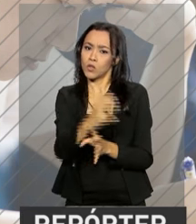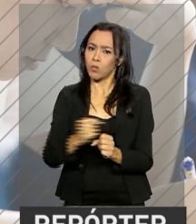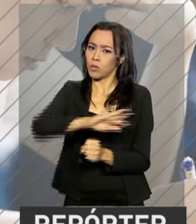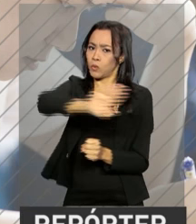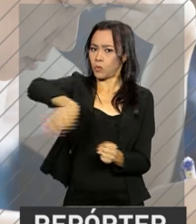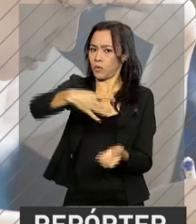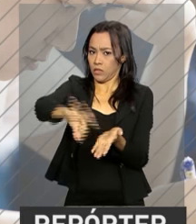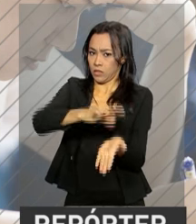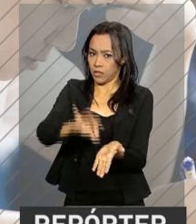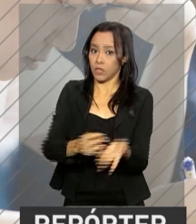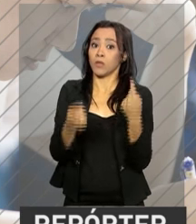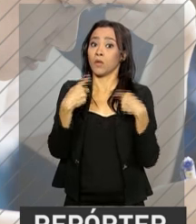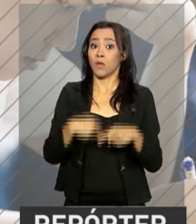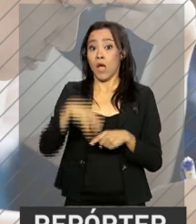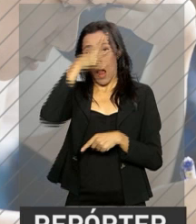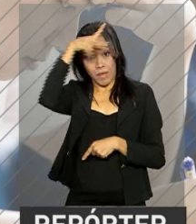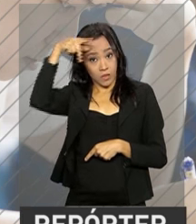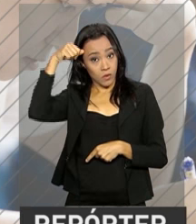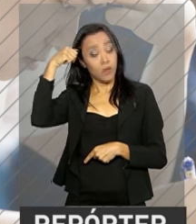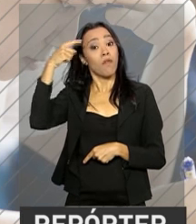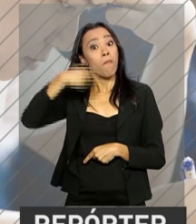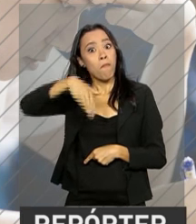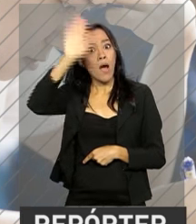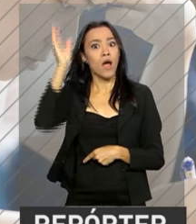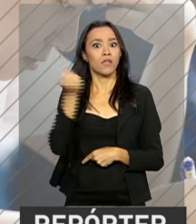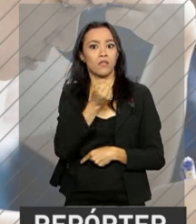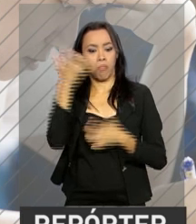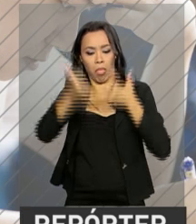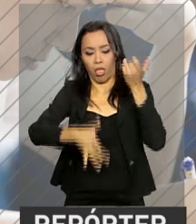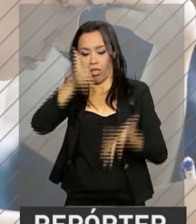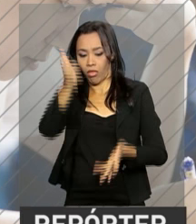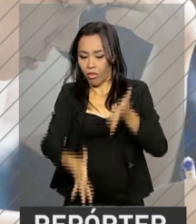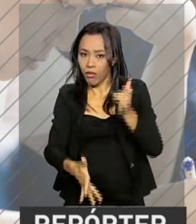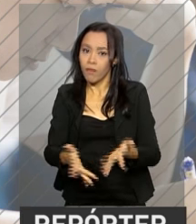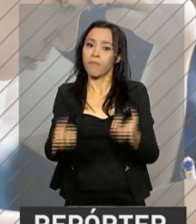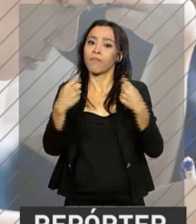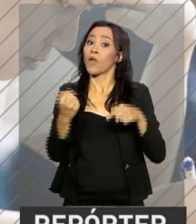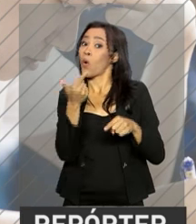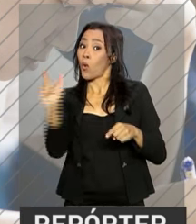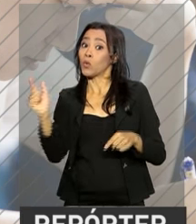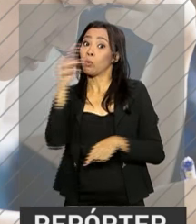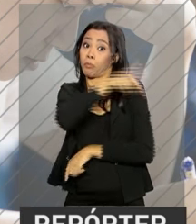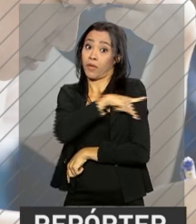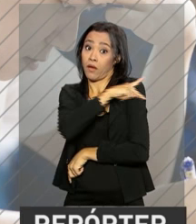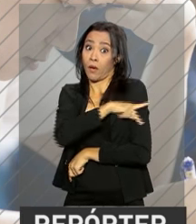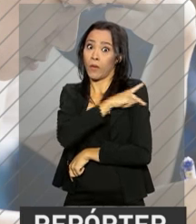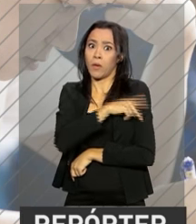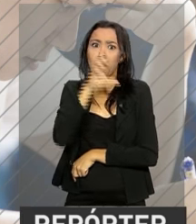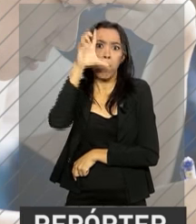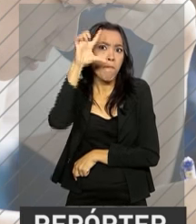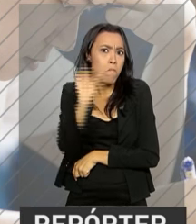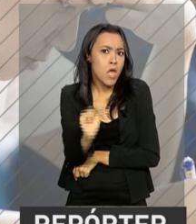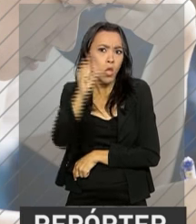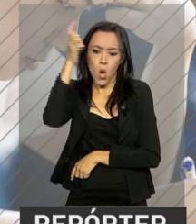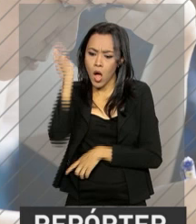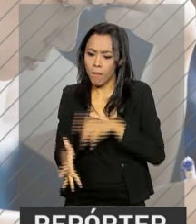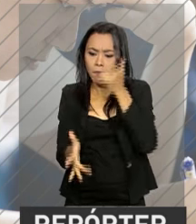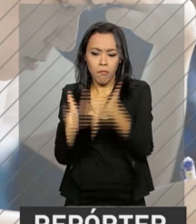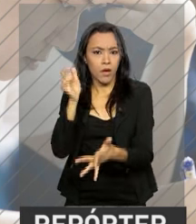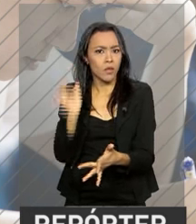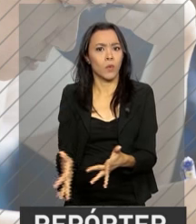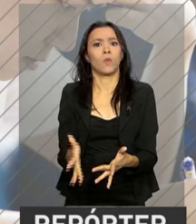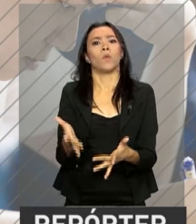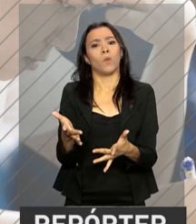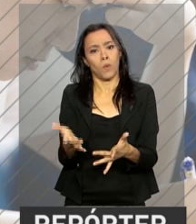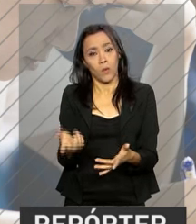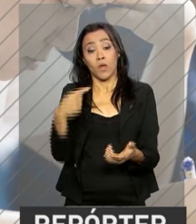de inscritos. O Amazonas foi o estado com maior número de abstenções. Por outro lado, o Piauí teve o menor número de ausentes.